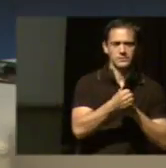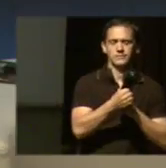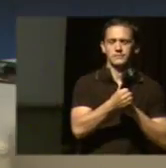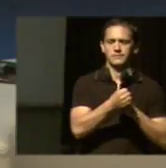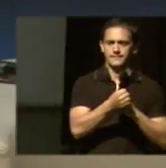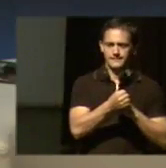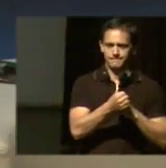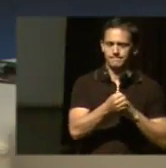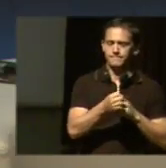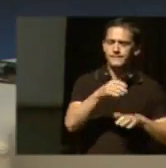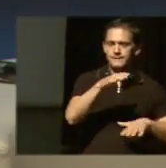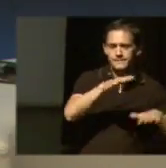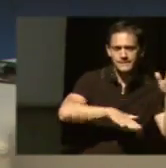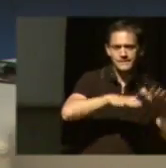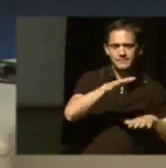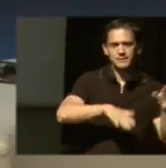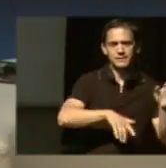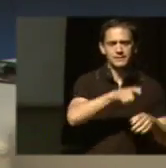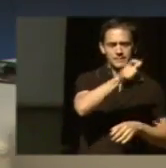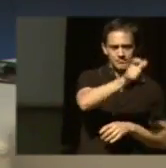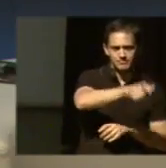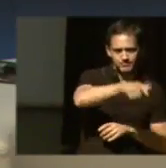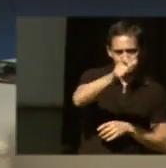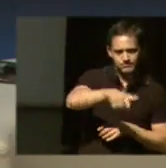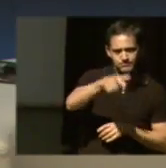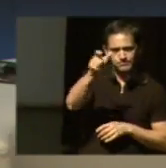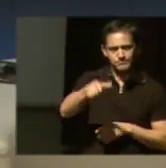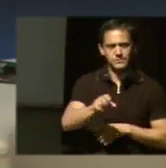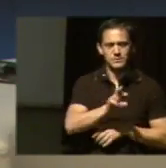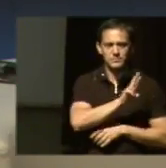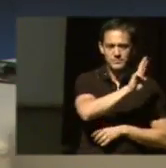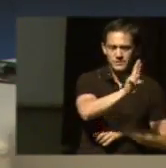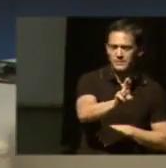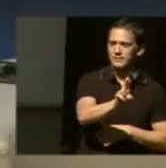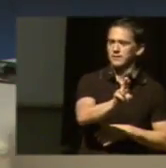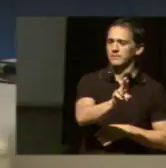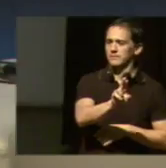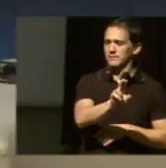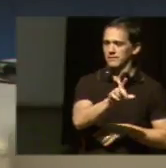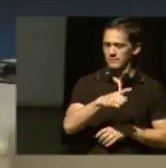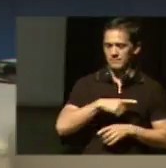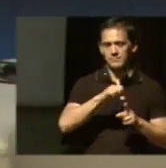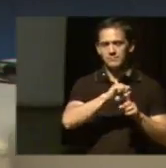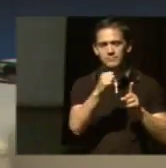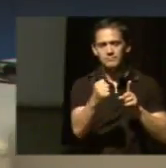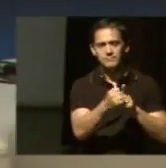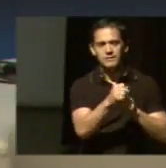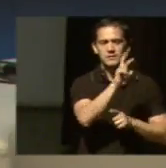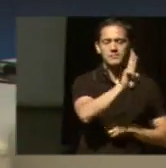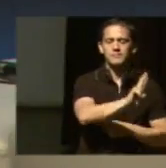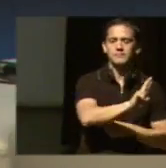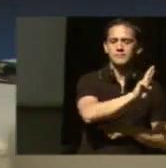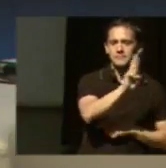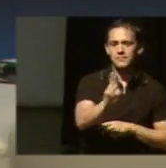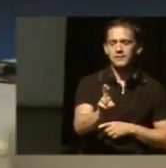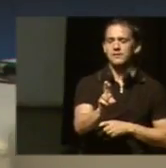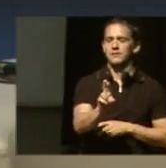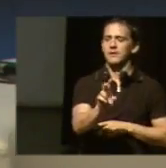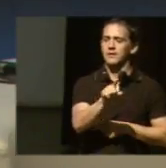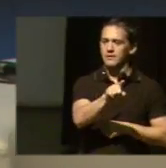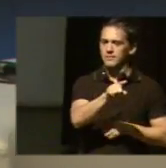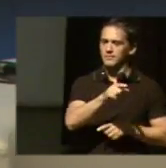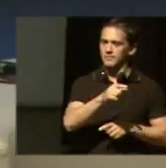depende muito das imagens, das representações sociais que existem numa sociedade. E em cima disso nós